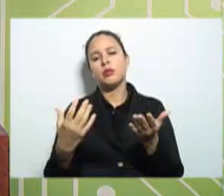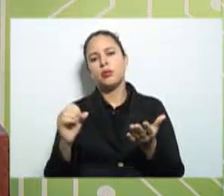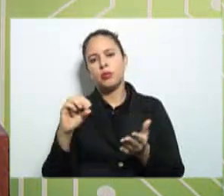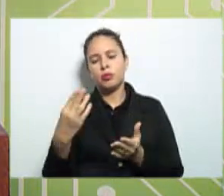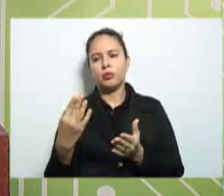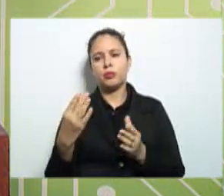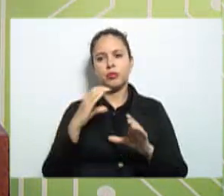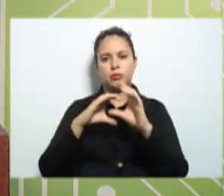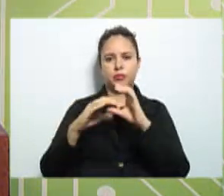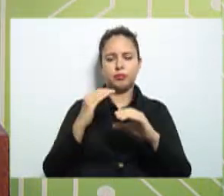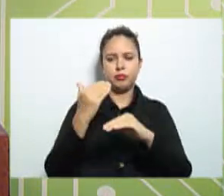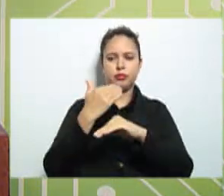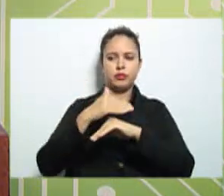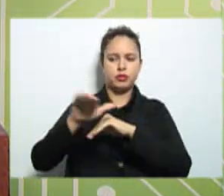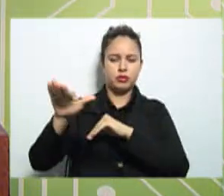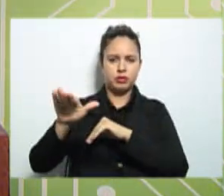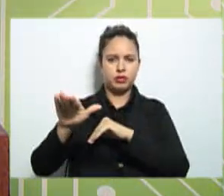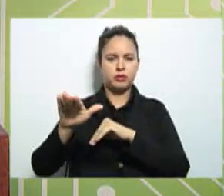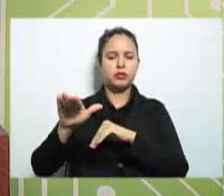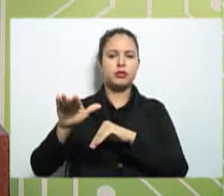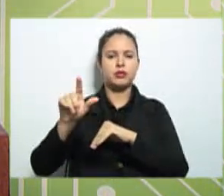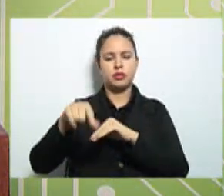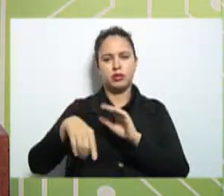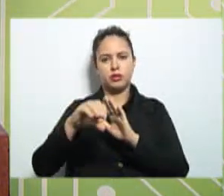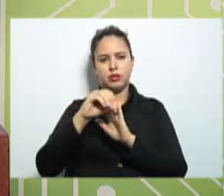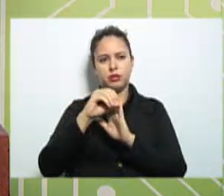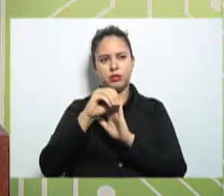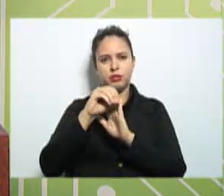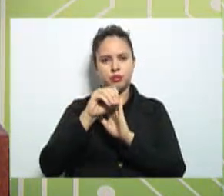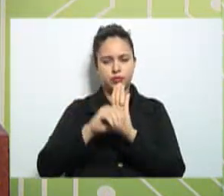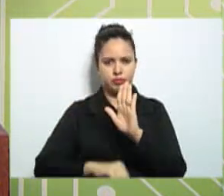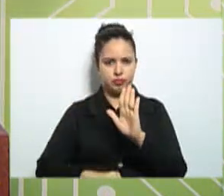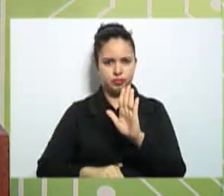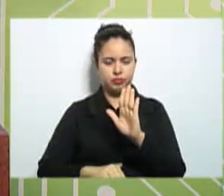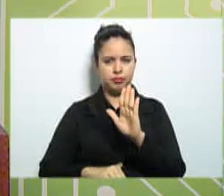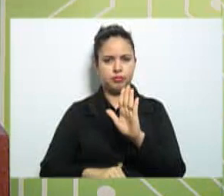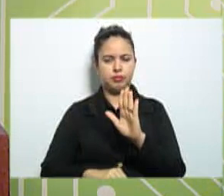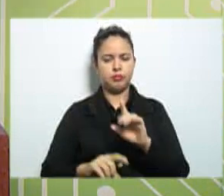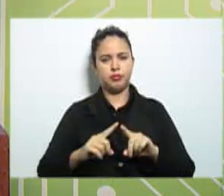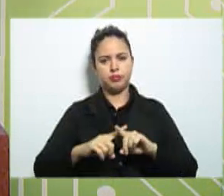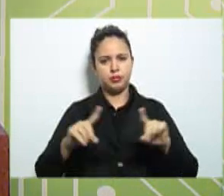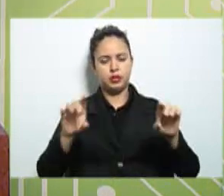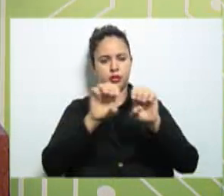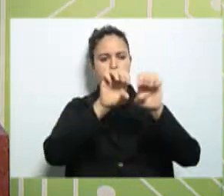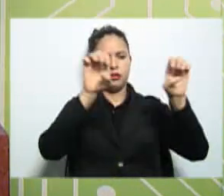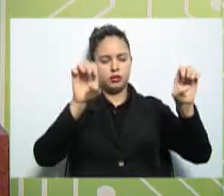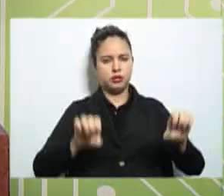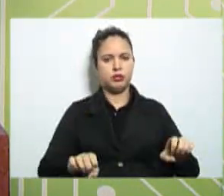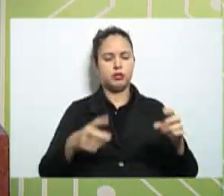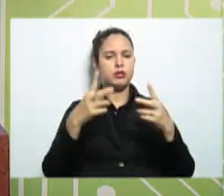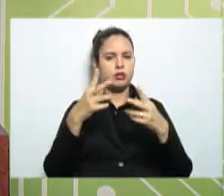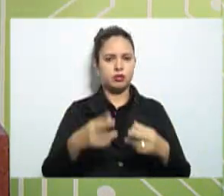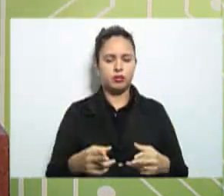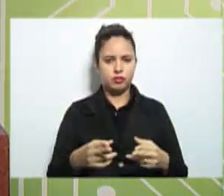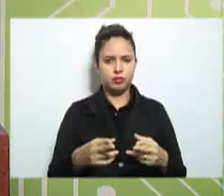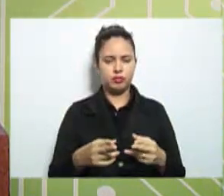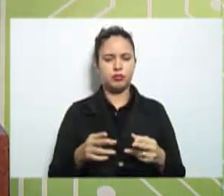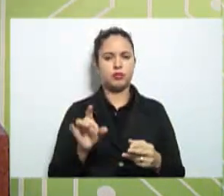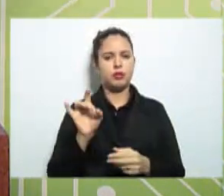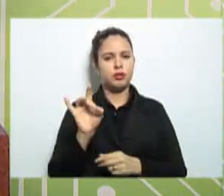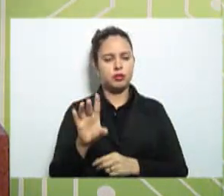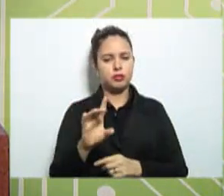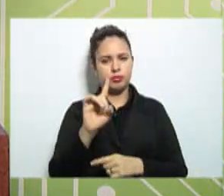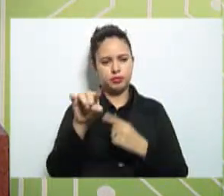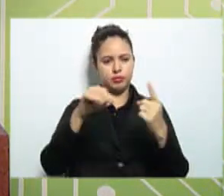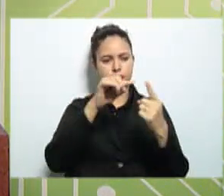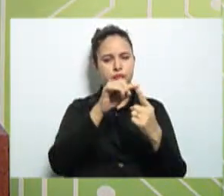sair, né? Então, aí eu vou ter a comunicação externa, que vai ser o ofício, mas a estrutura, a forma vai ser a mesma. Apenas a